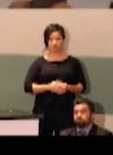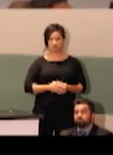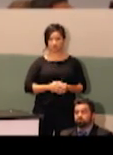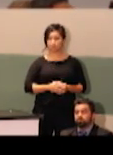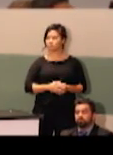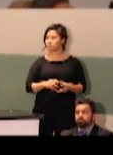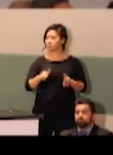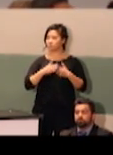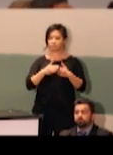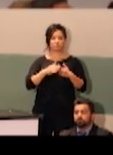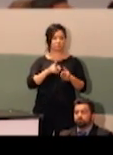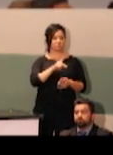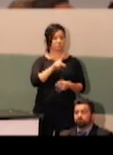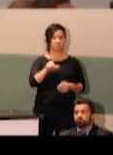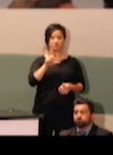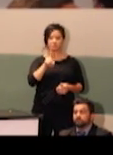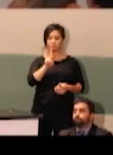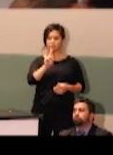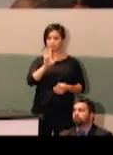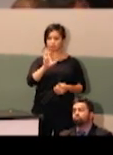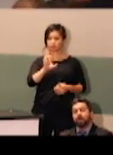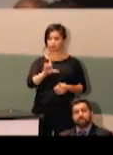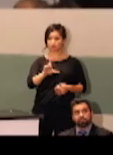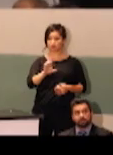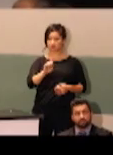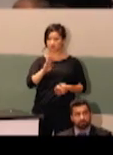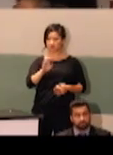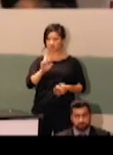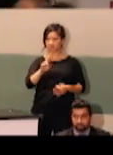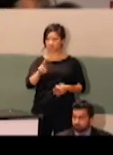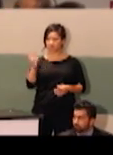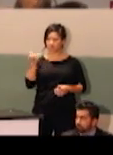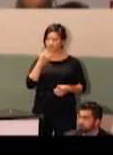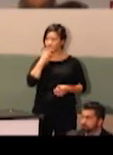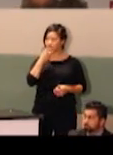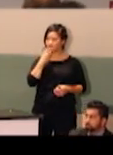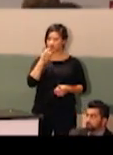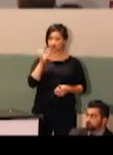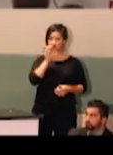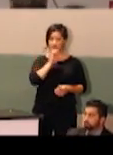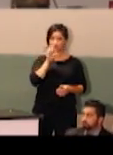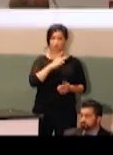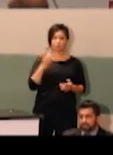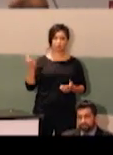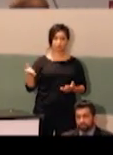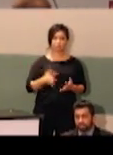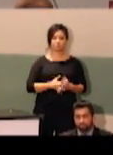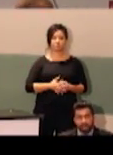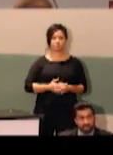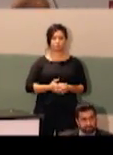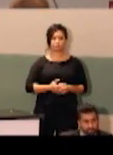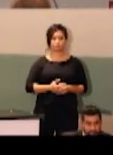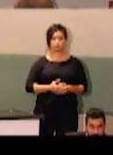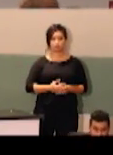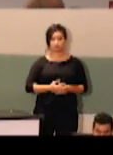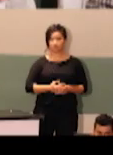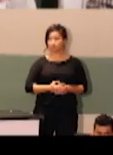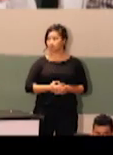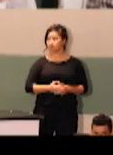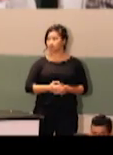Presidente Kleber, o senhor gostaria de falar? Só um minuto, por favor, para garantir que todos tenham o igual